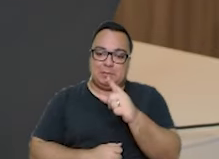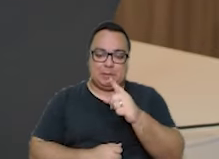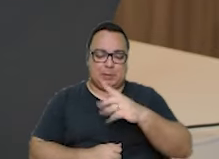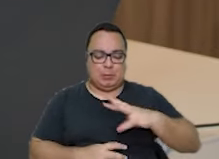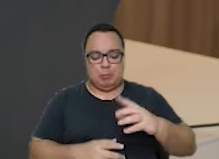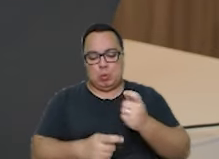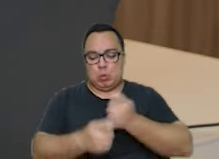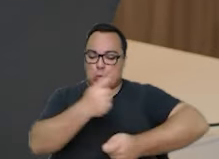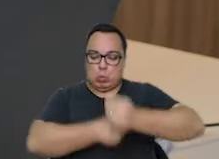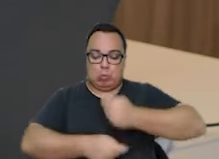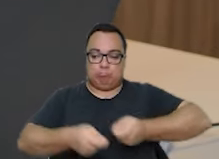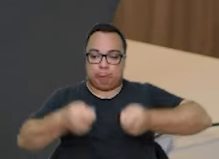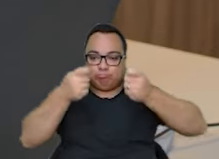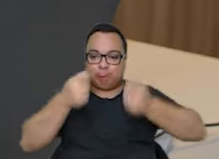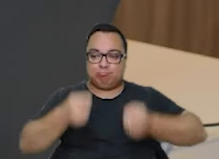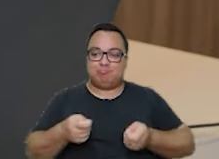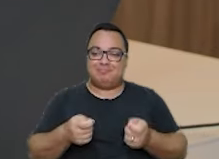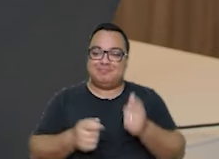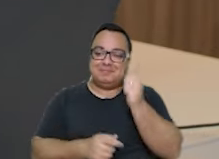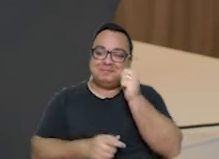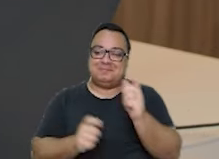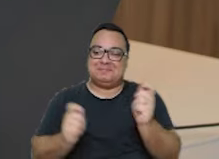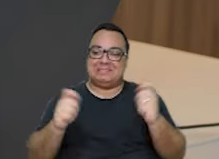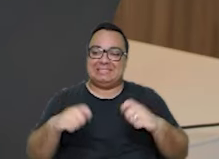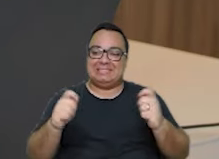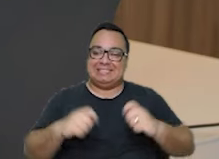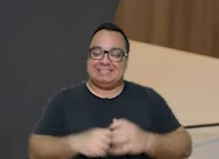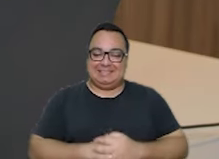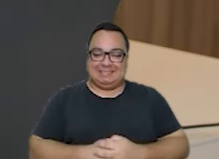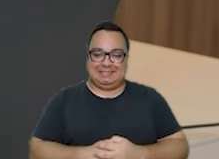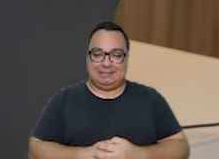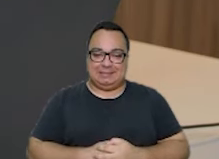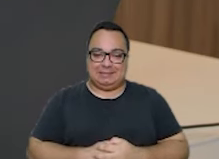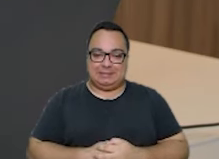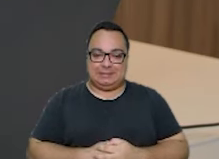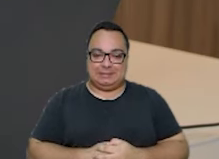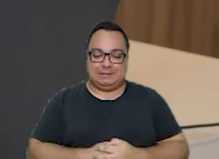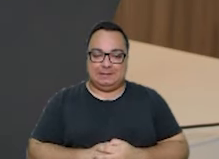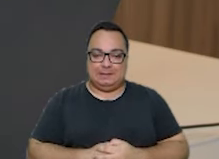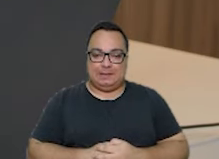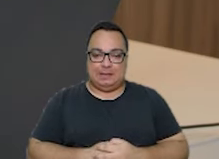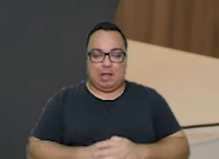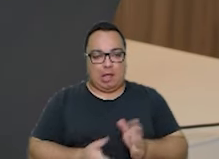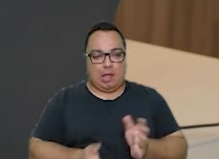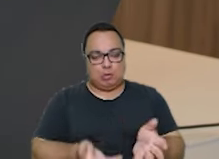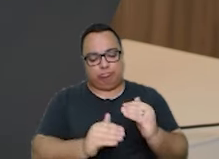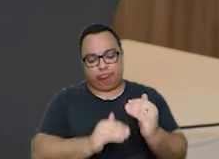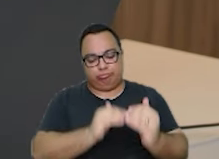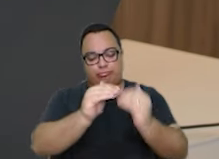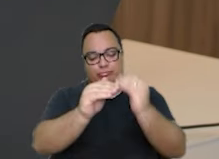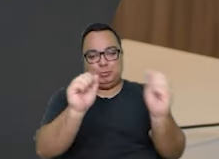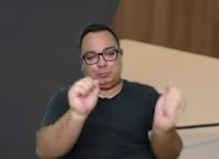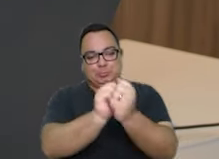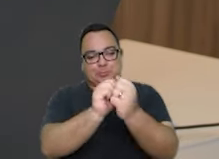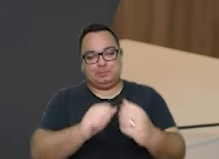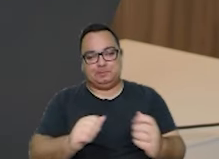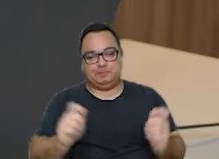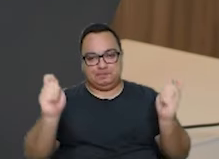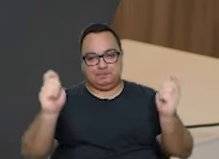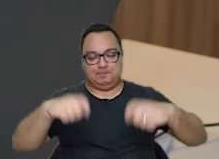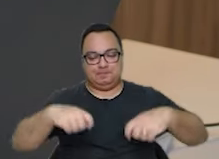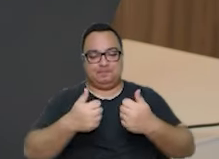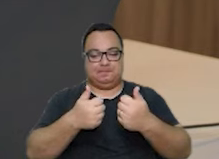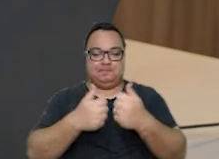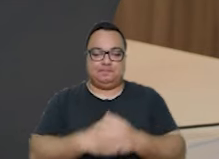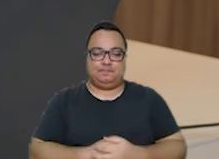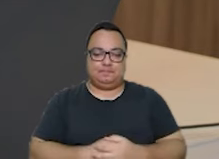eh os negócios aí pelo menos a gente tenta né da melhor forma possível crescer junto com o empresário então Mais